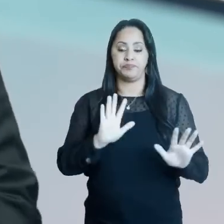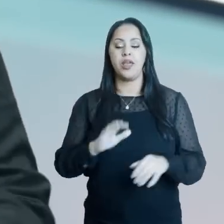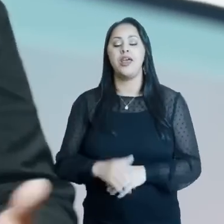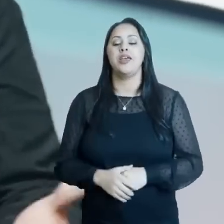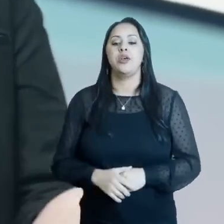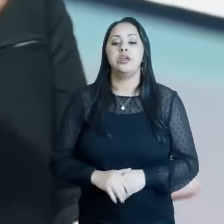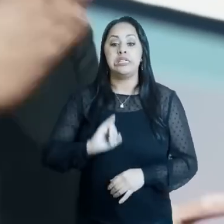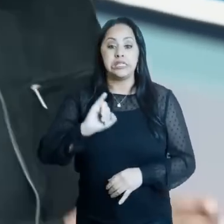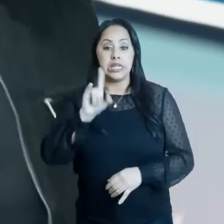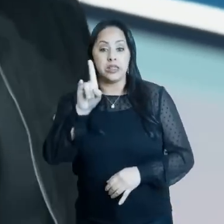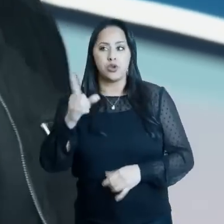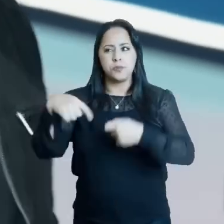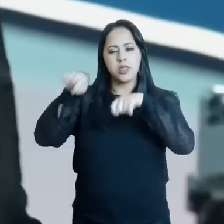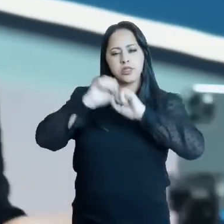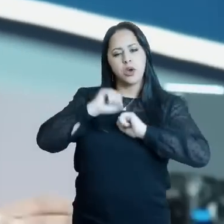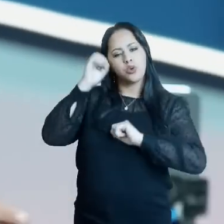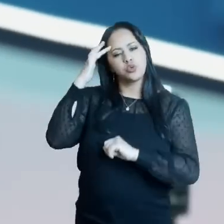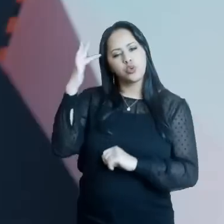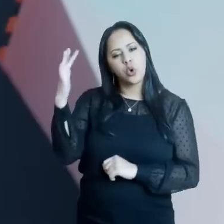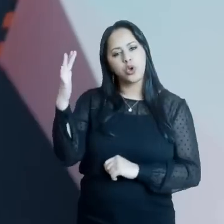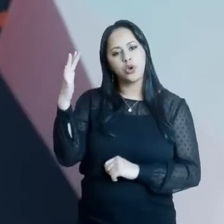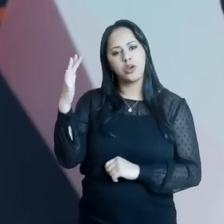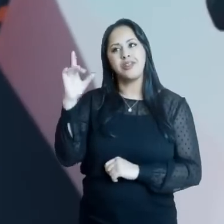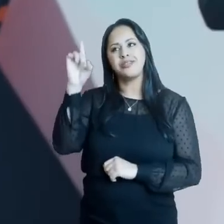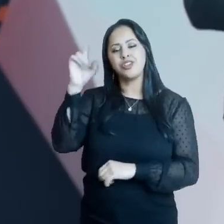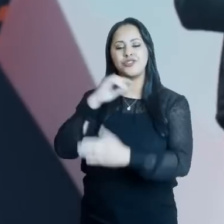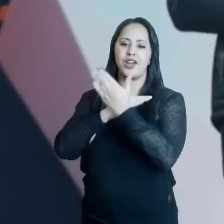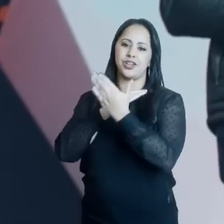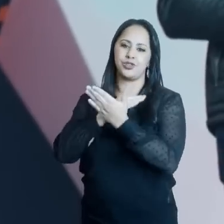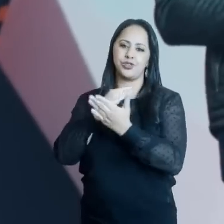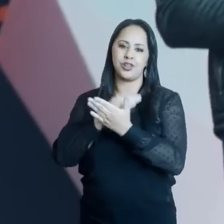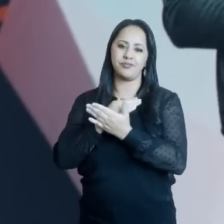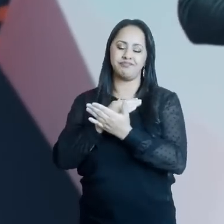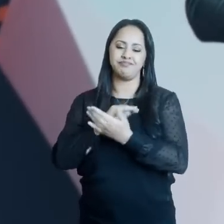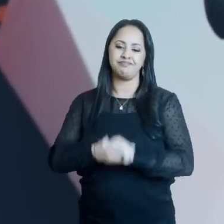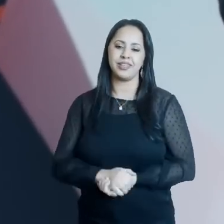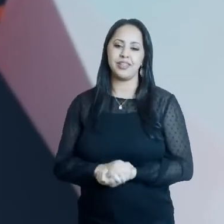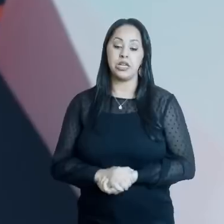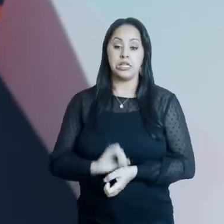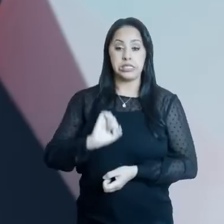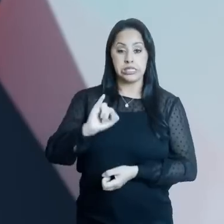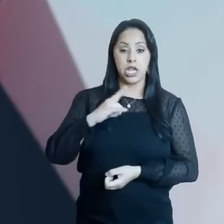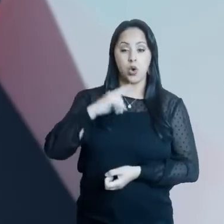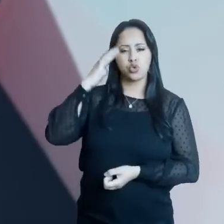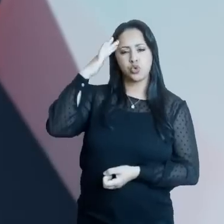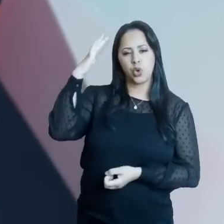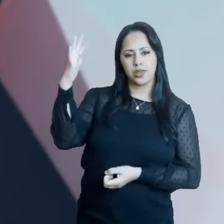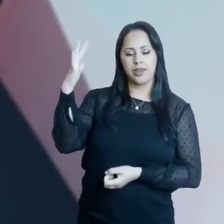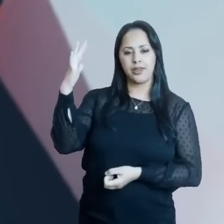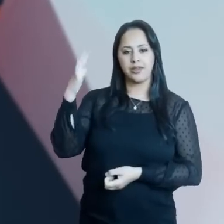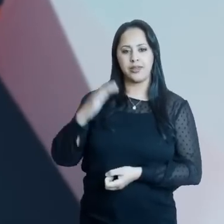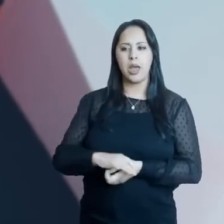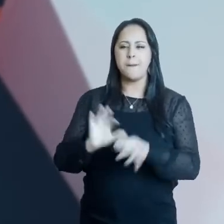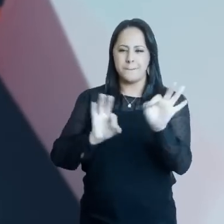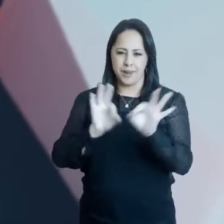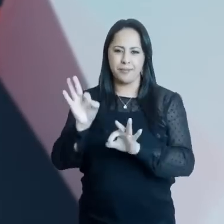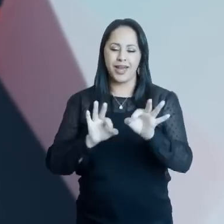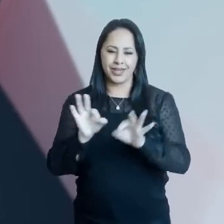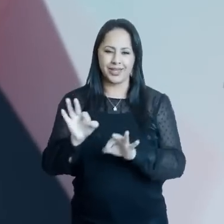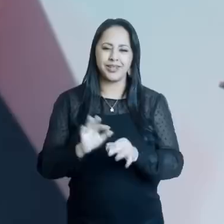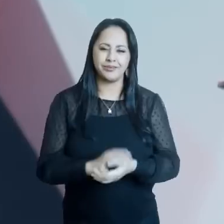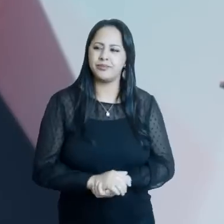Se Deus me deu um sonho, e esse sonho é dele, ele vai prover para que o sonho aconteça. Então, se eu sonhei com isso aqui, Jefinho, prepara aquele vídeo que eu